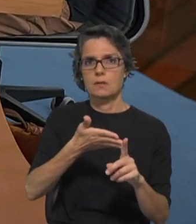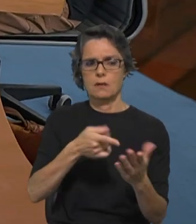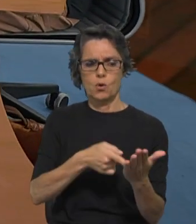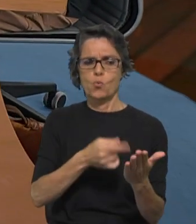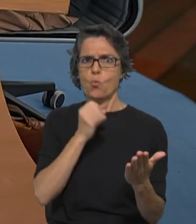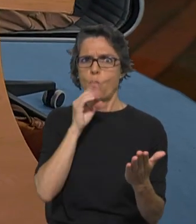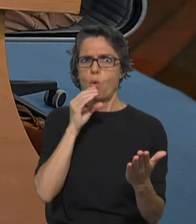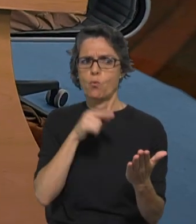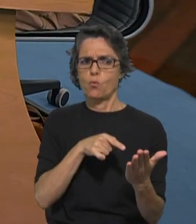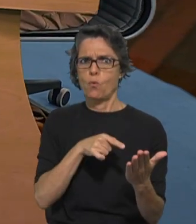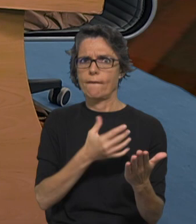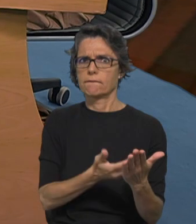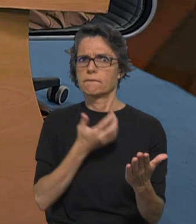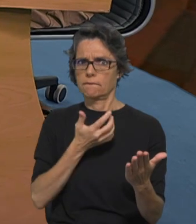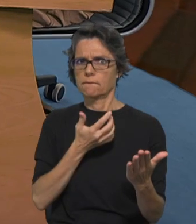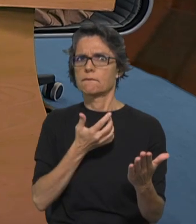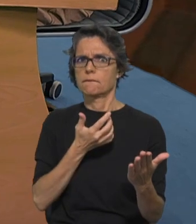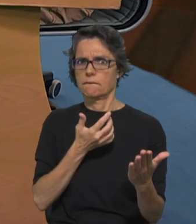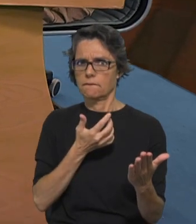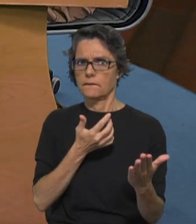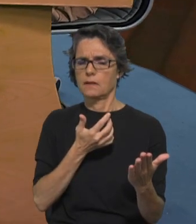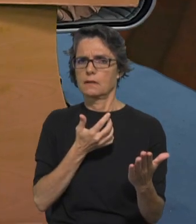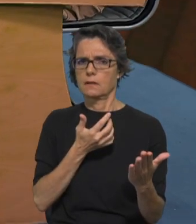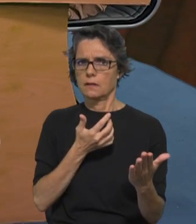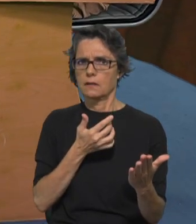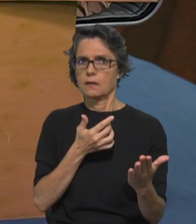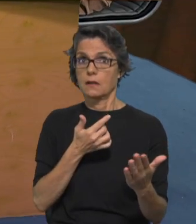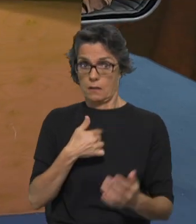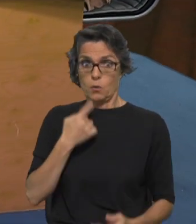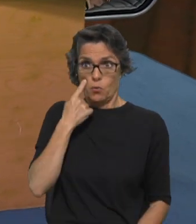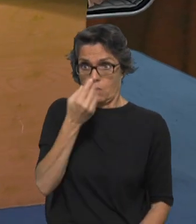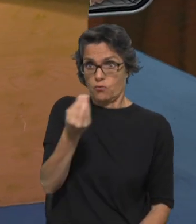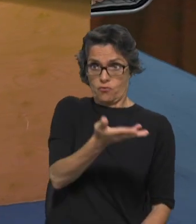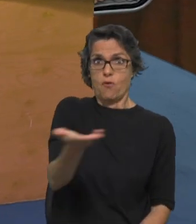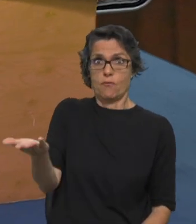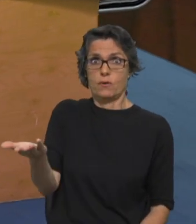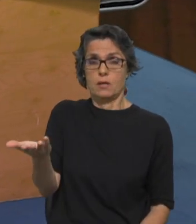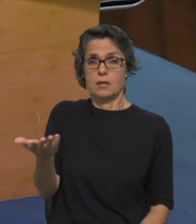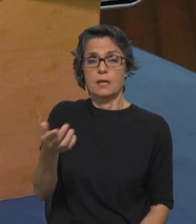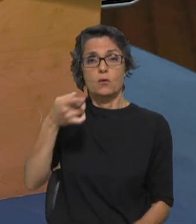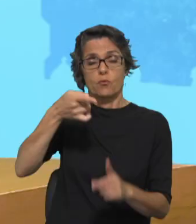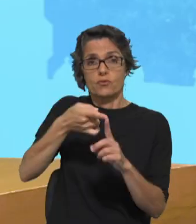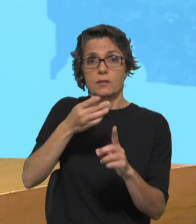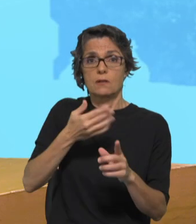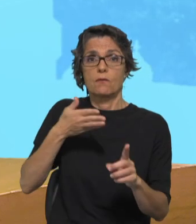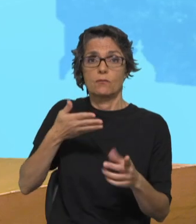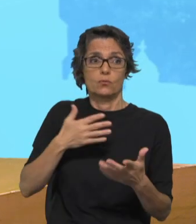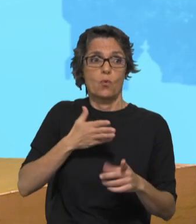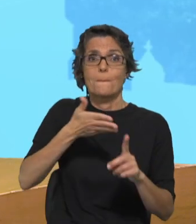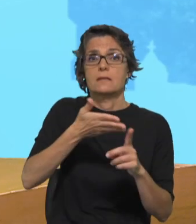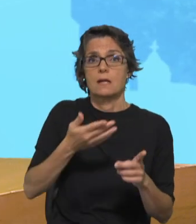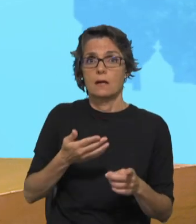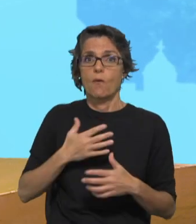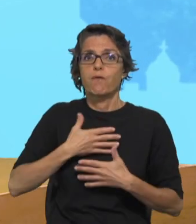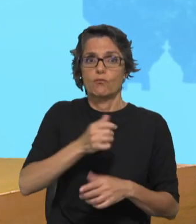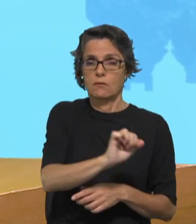muito. Conta. Portanto, e eu conheço jovens que fazem voluntariado missionário, que nem são